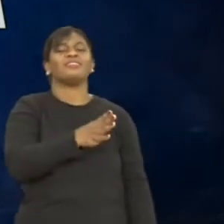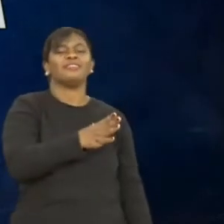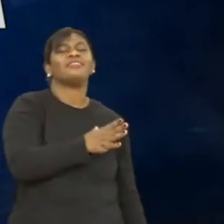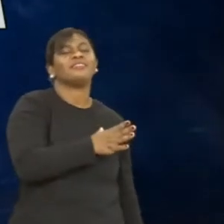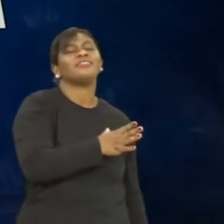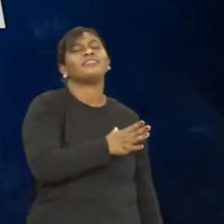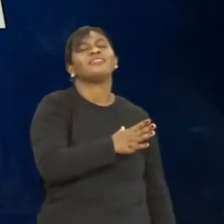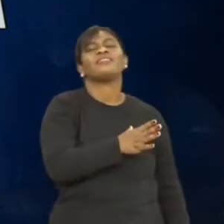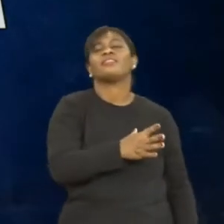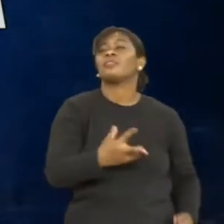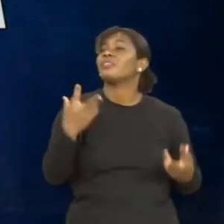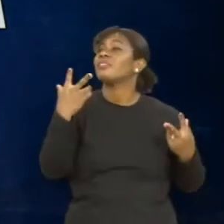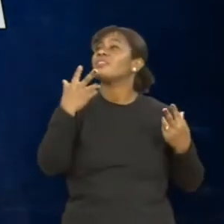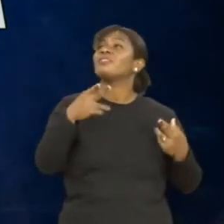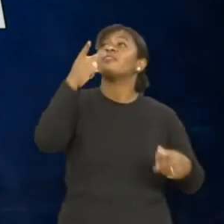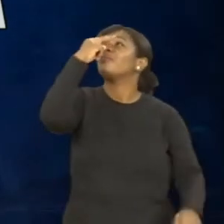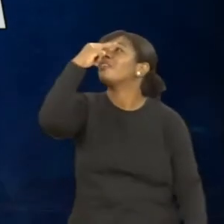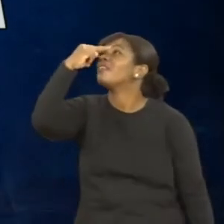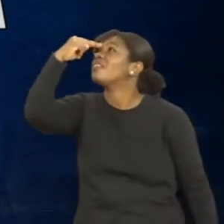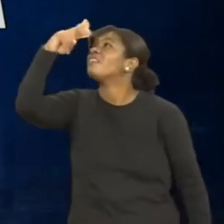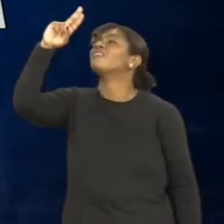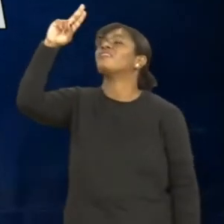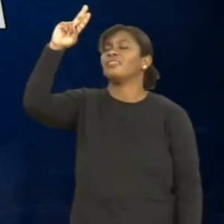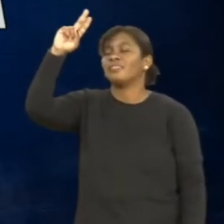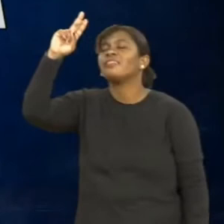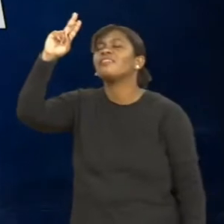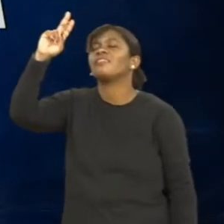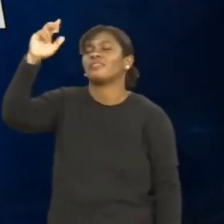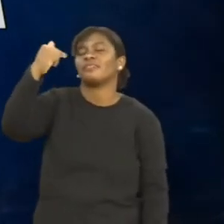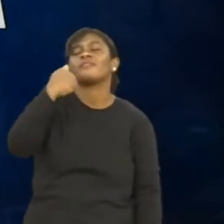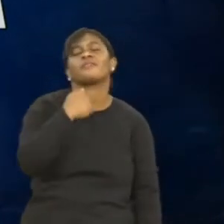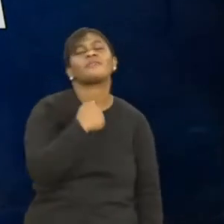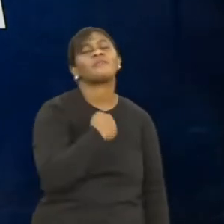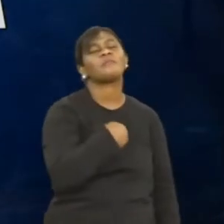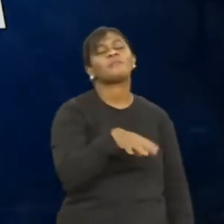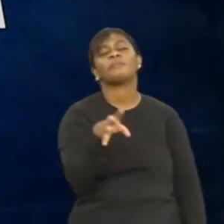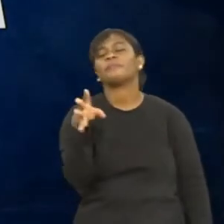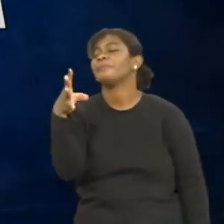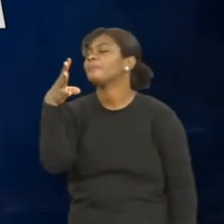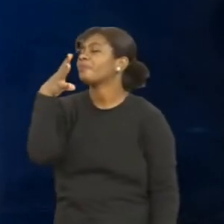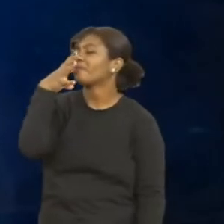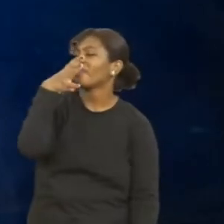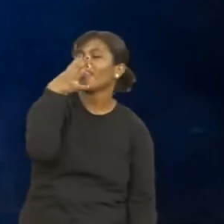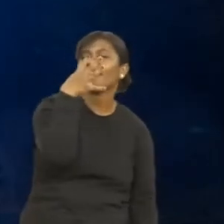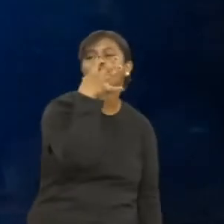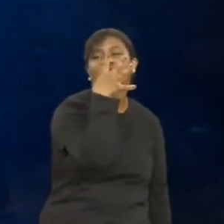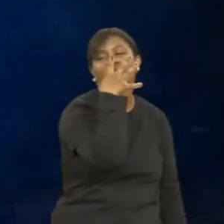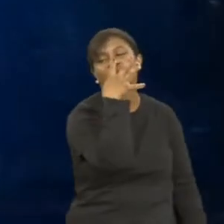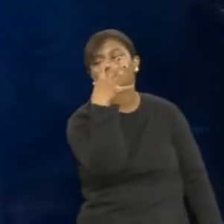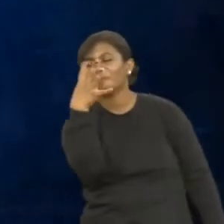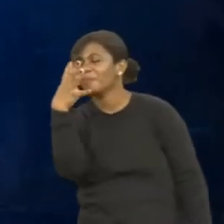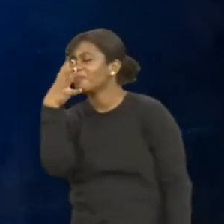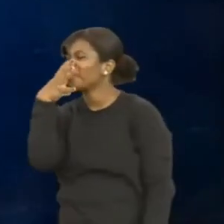natureza. E faz nascer em mim tua natureza. Para que eu possa contemplar